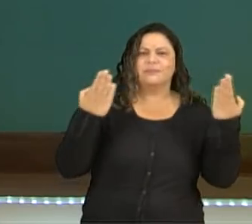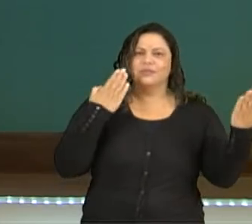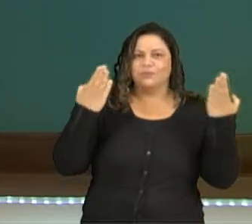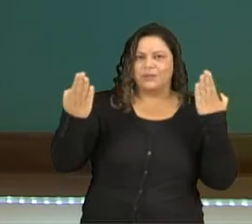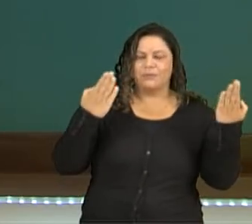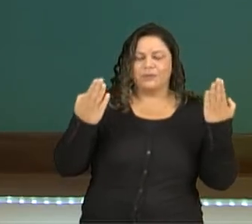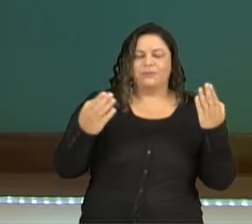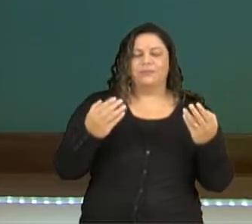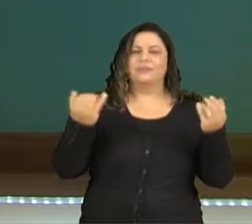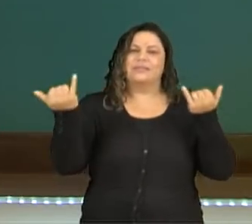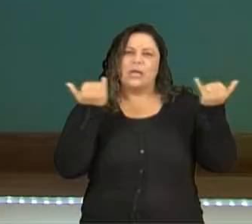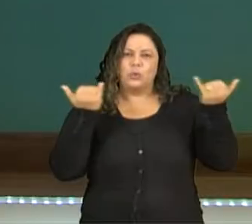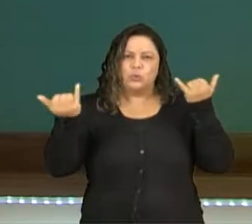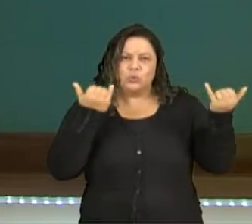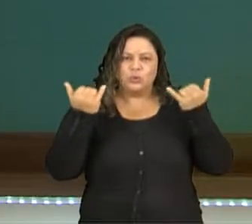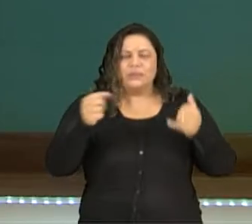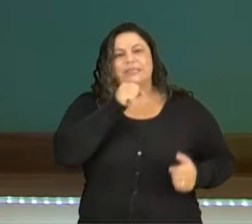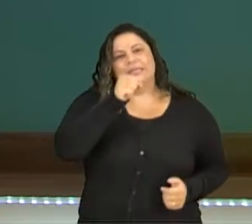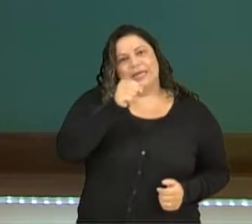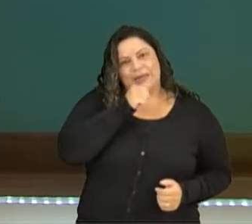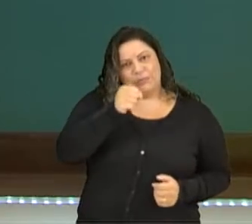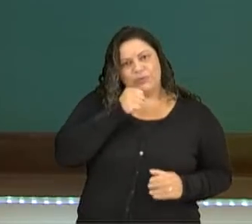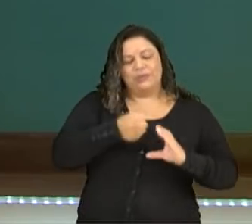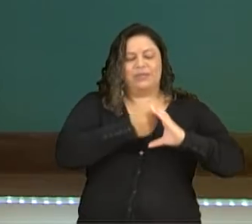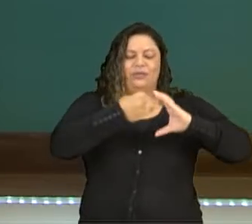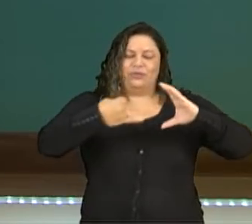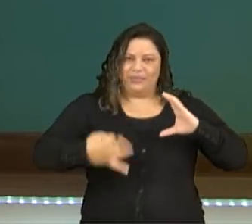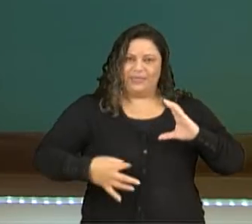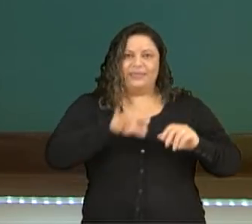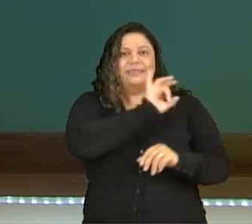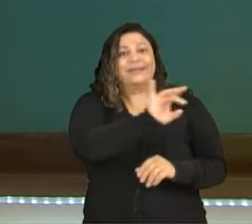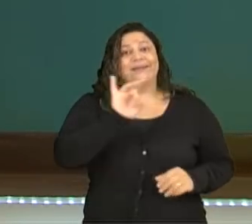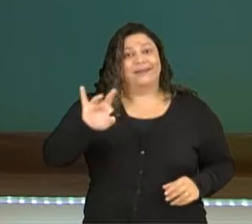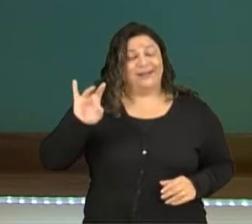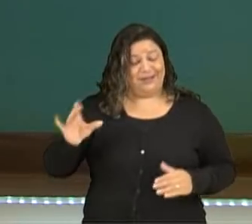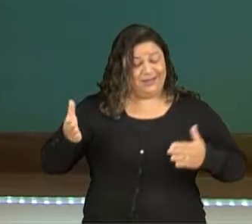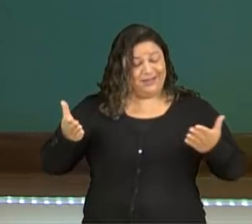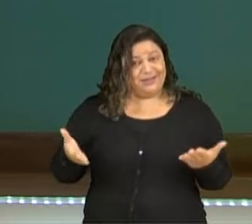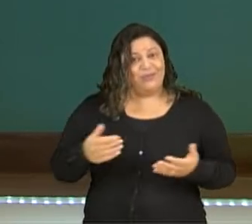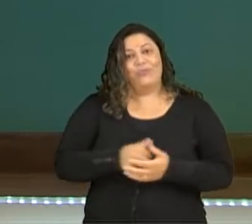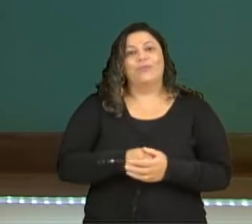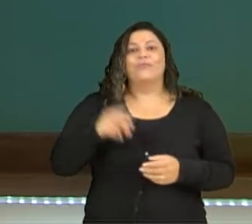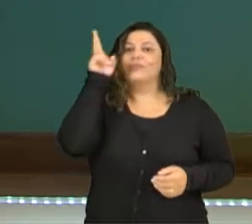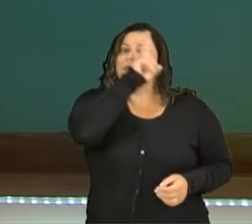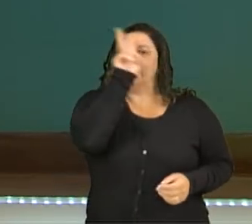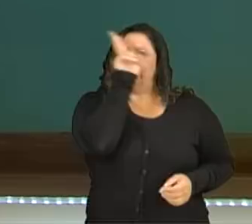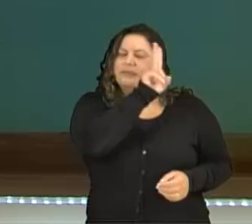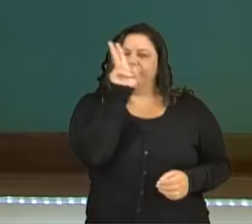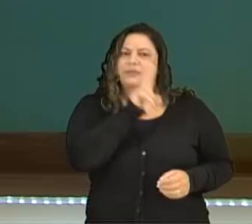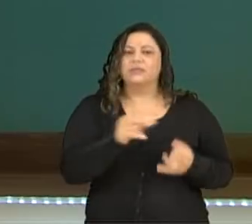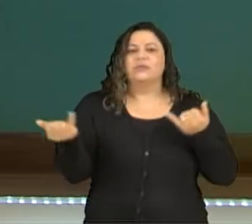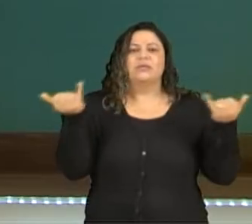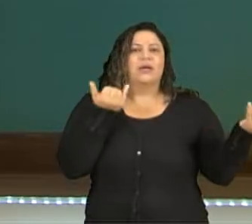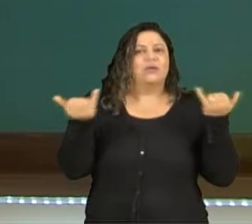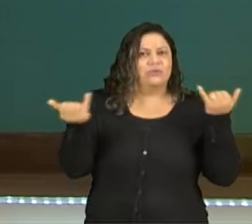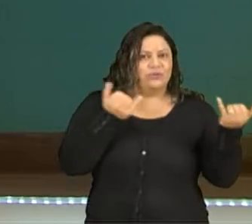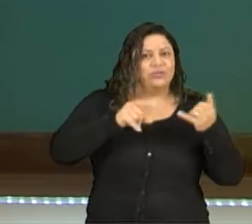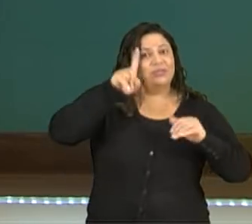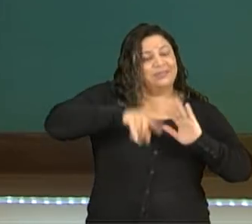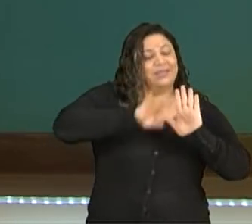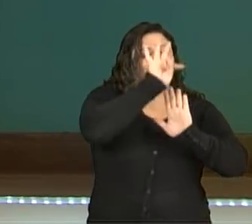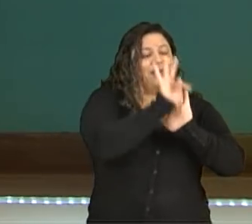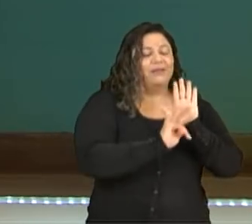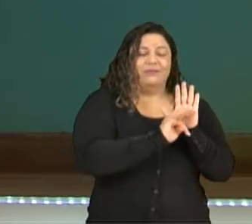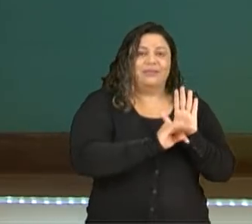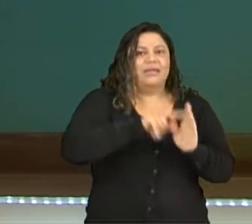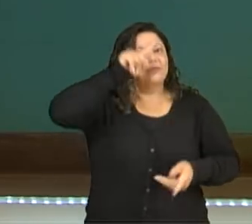a reportagem. A gente também viu as características de cada um deles, lembrando que a notícia é um textinho